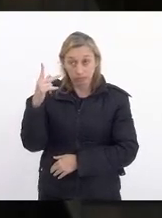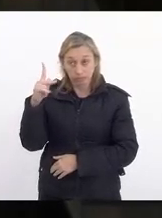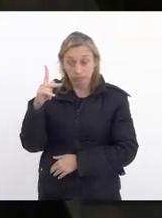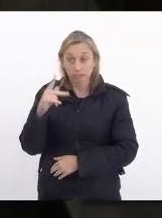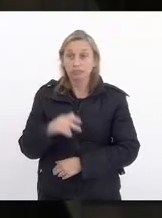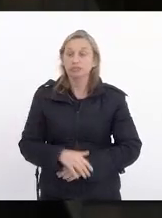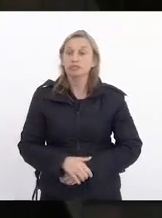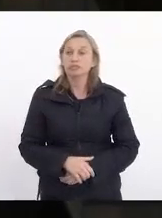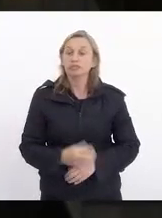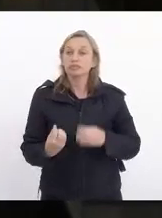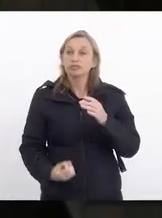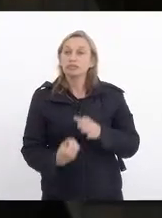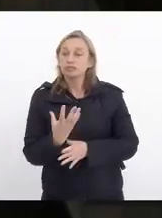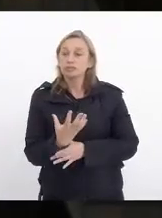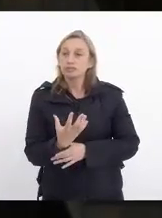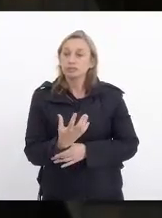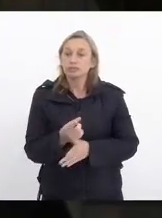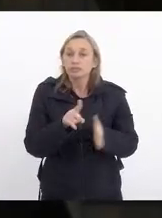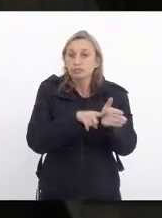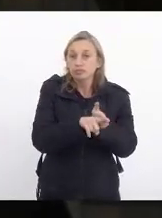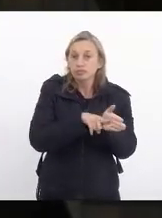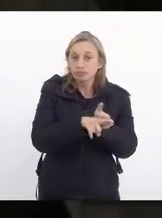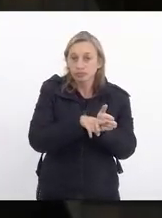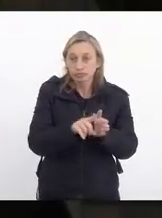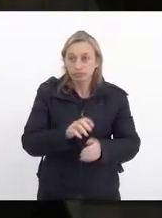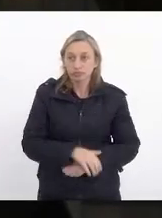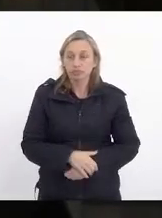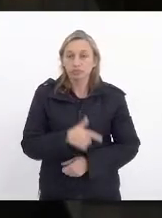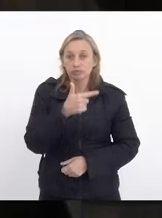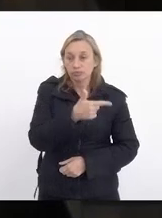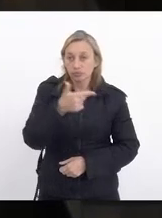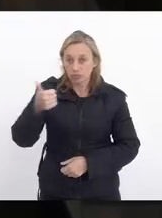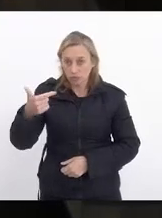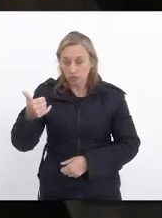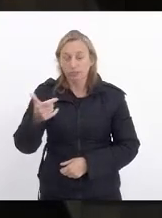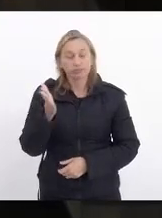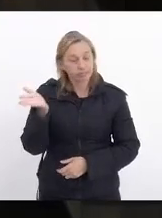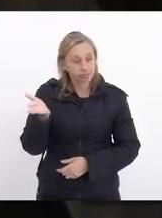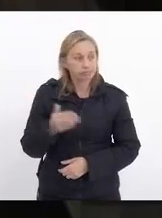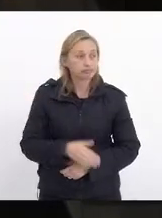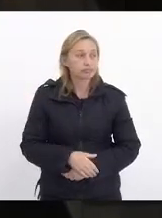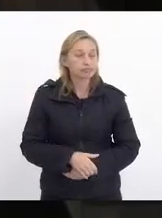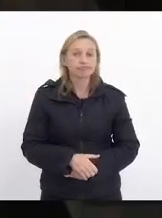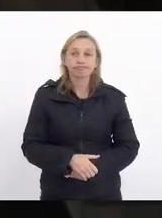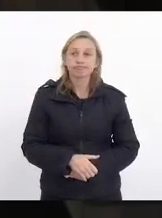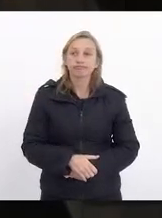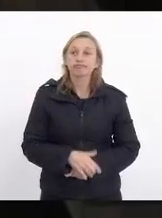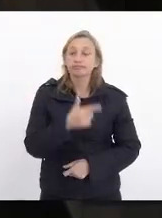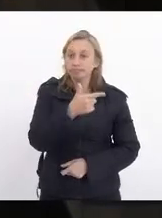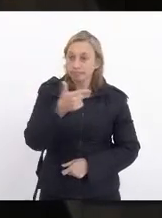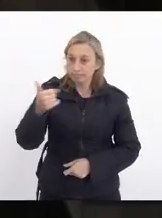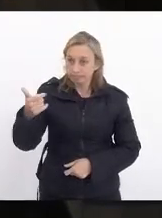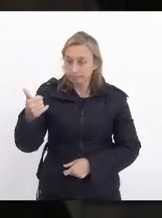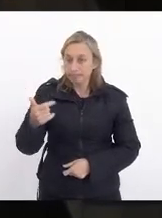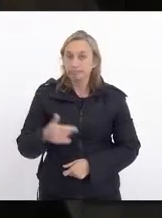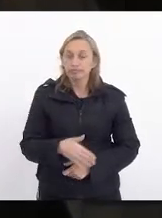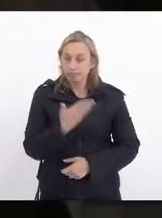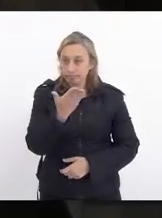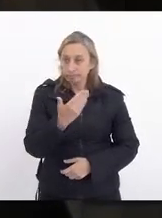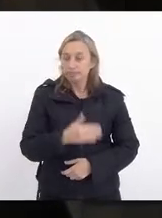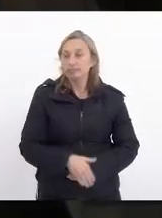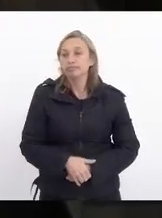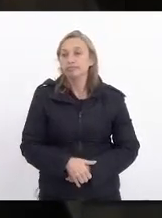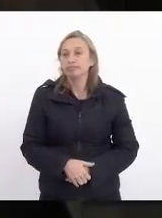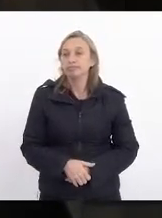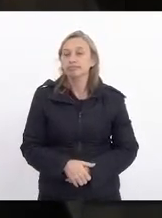que foi a criar a taxa de fiscalização 2012/2012 exemplo de 2012 aquela